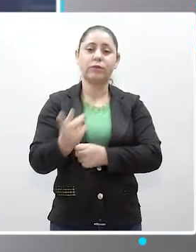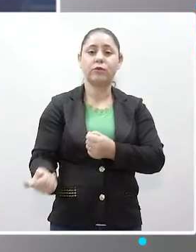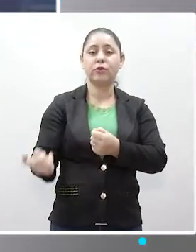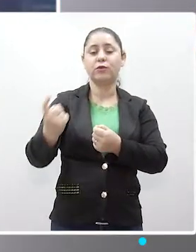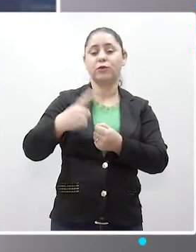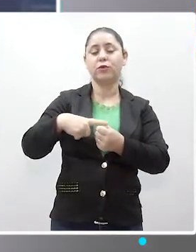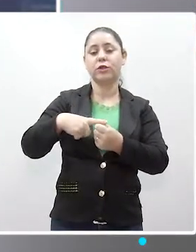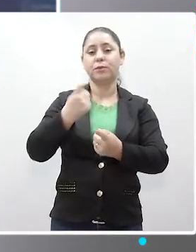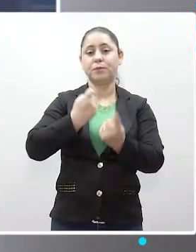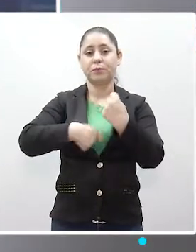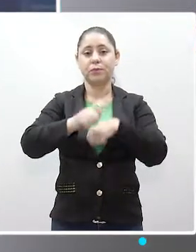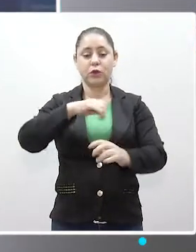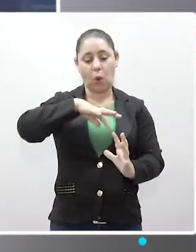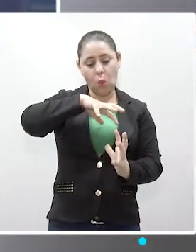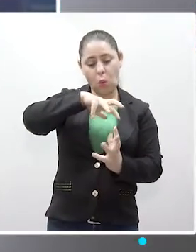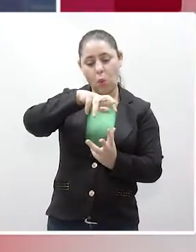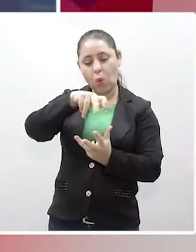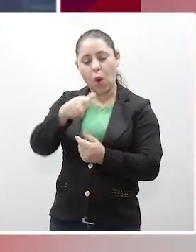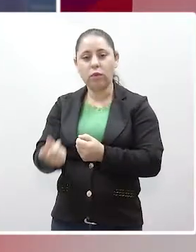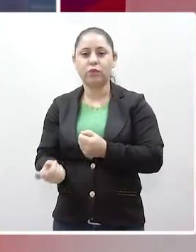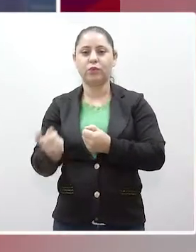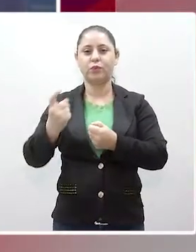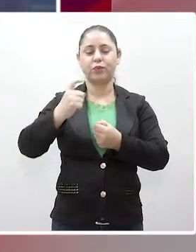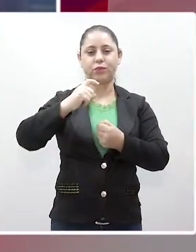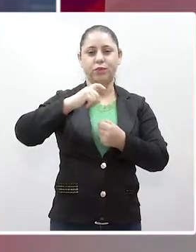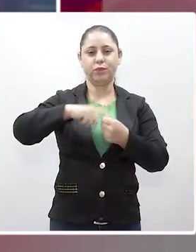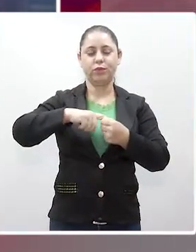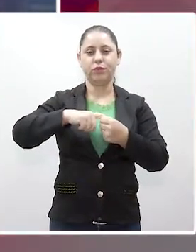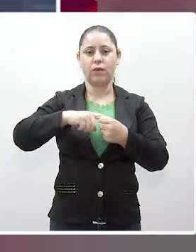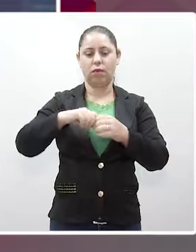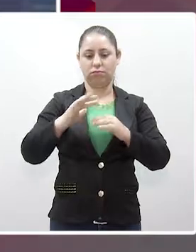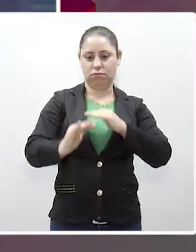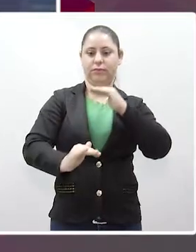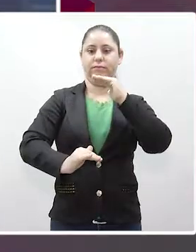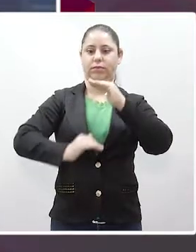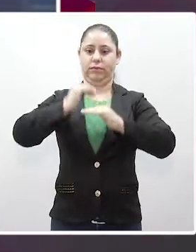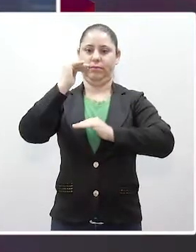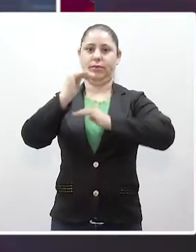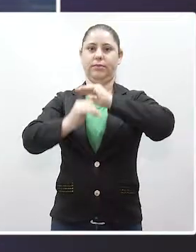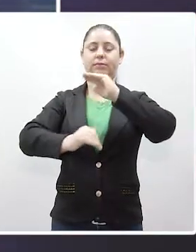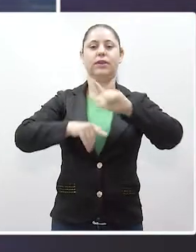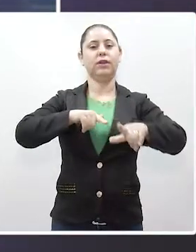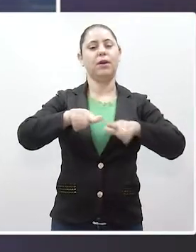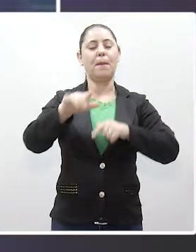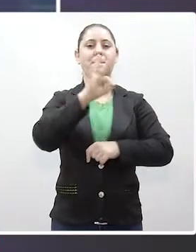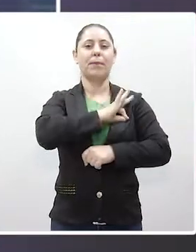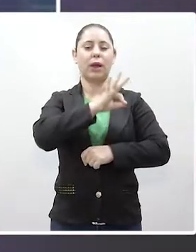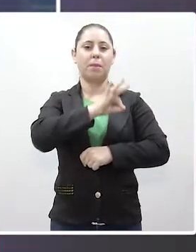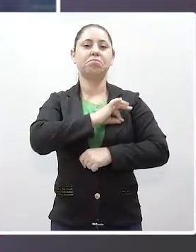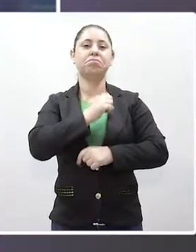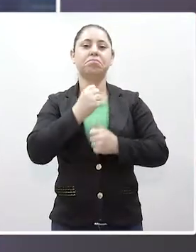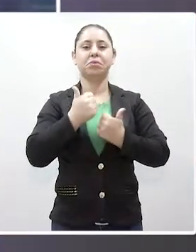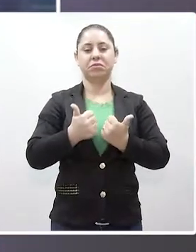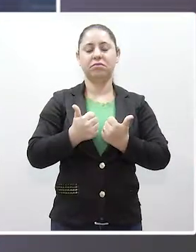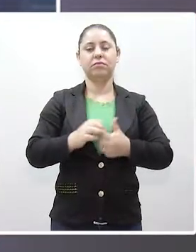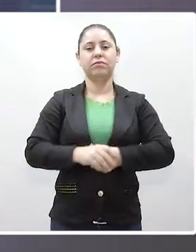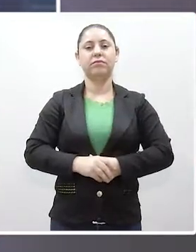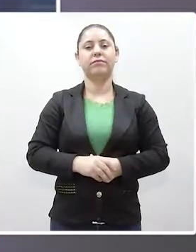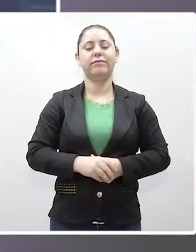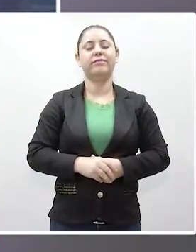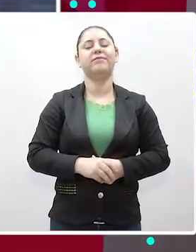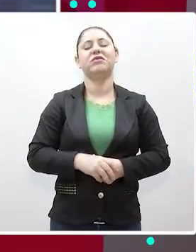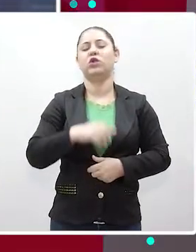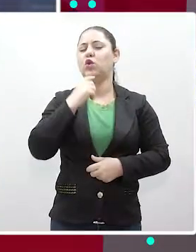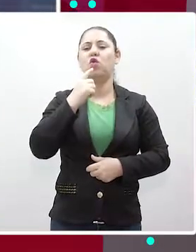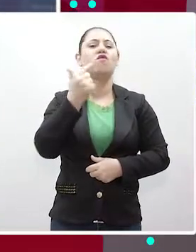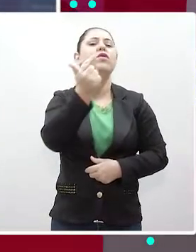economias de todo mundo poderem voltar a crescer e gerar emprego e renda e tudo mais? Sem